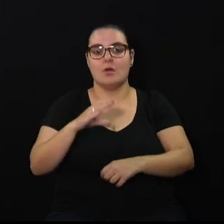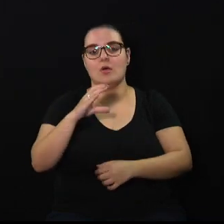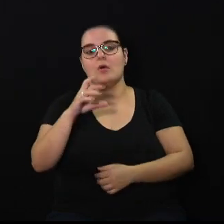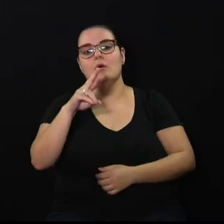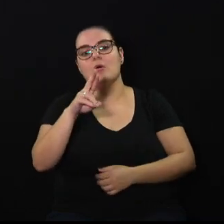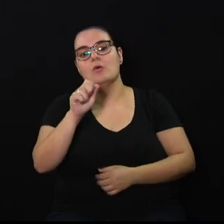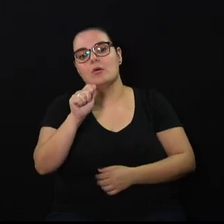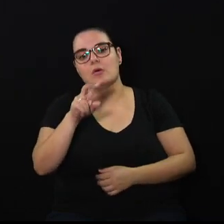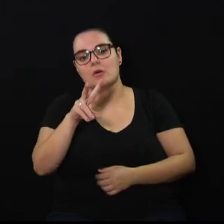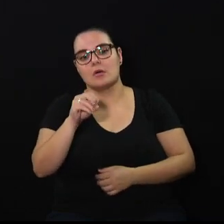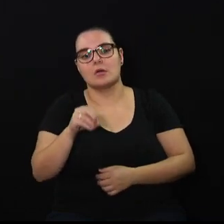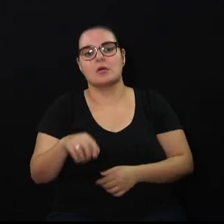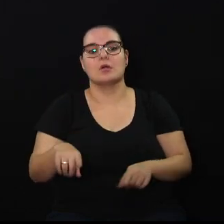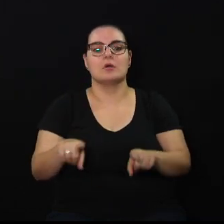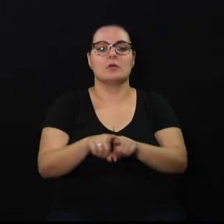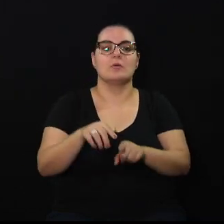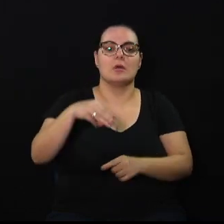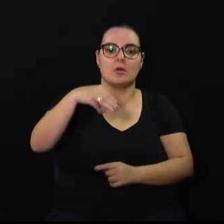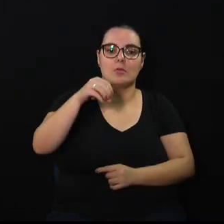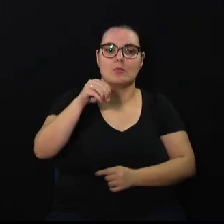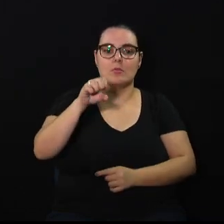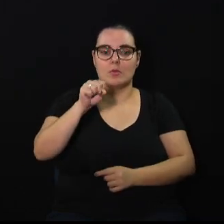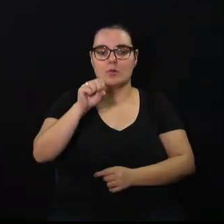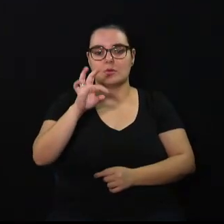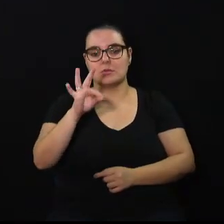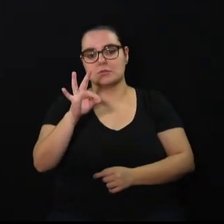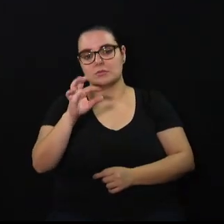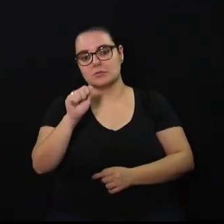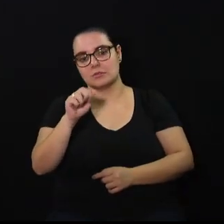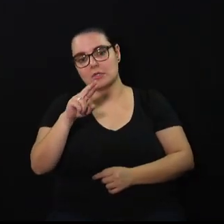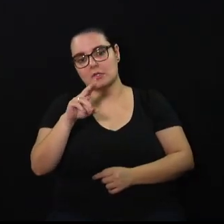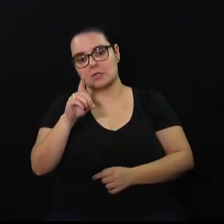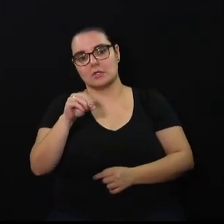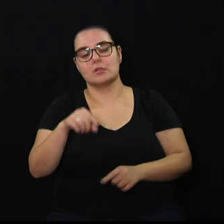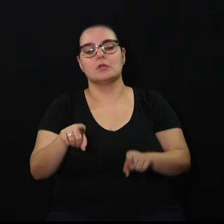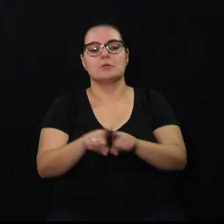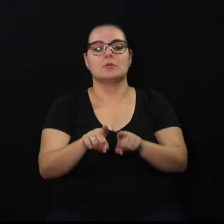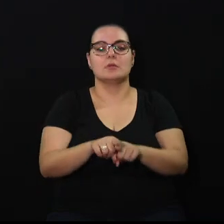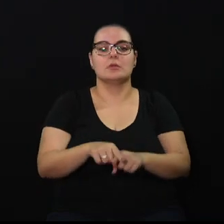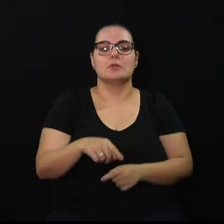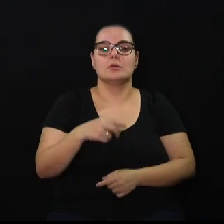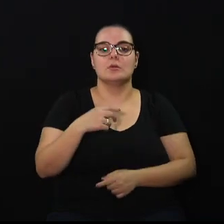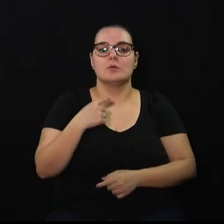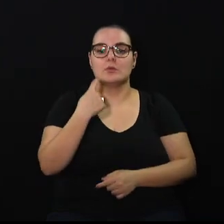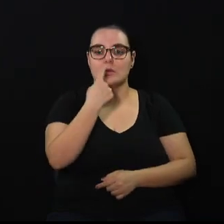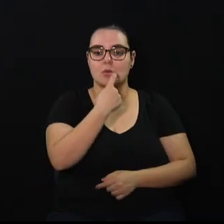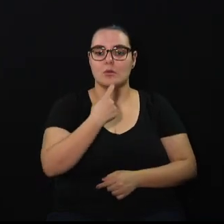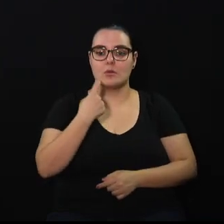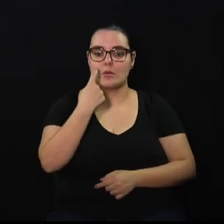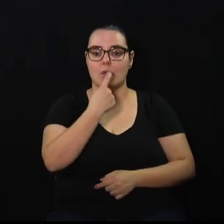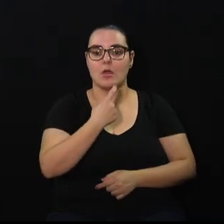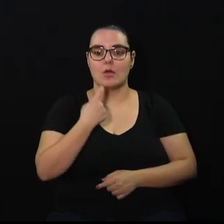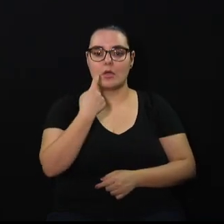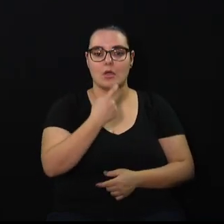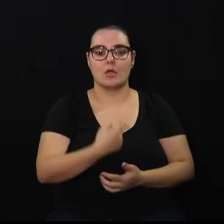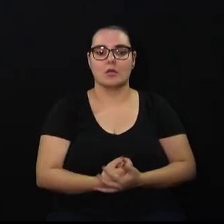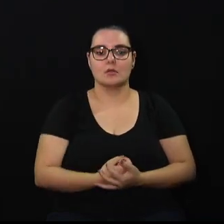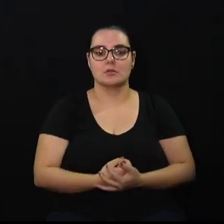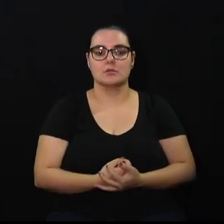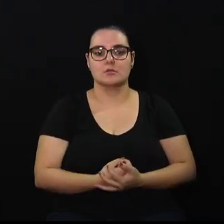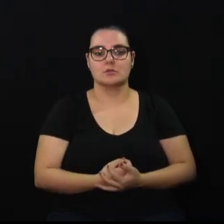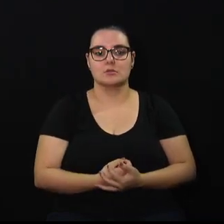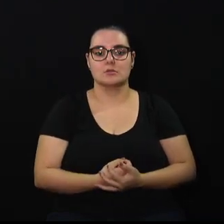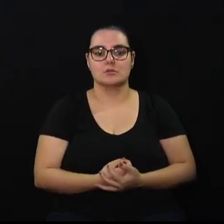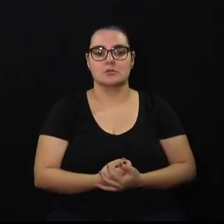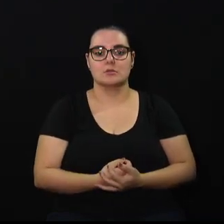mostarda e aí já entrou soraes né os orais e coloquei como estímulos sensoriais